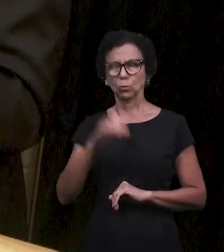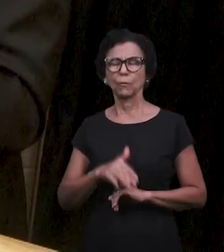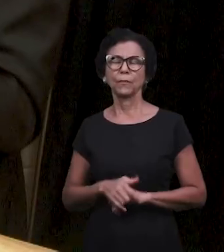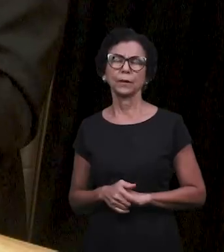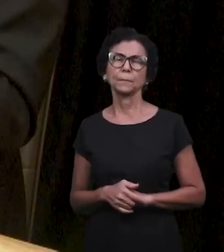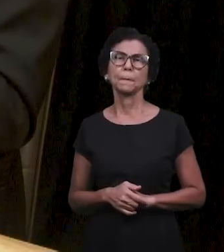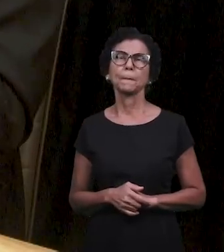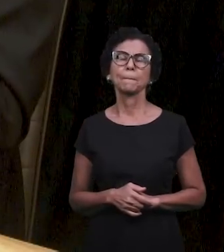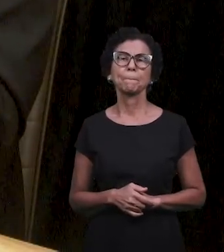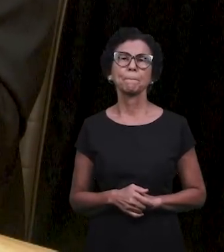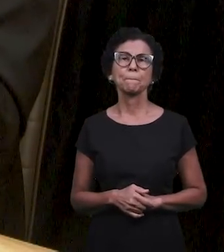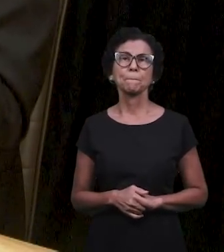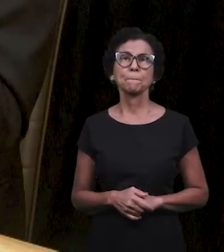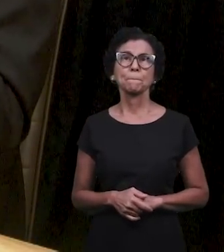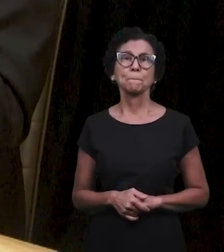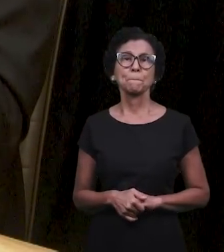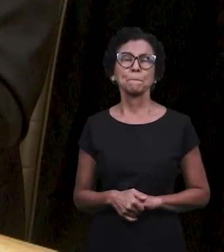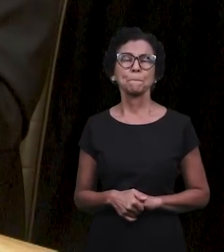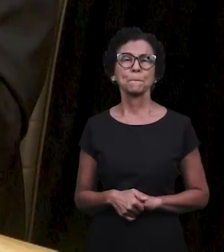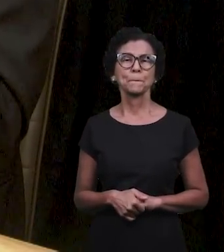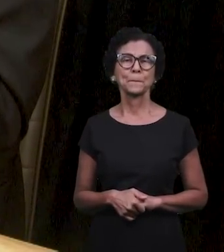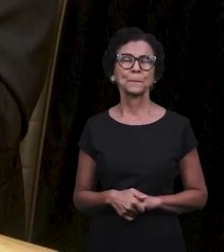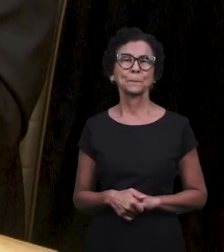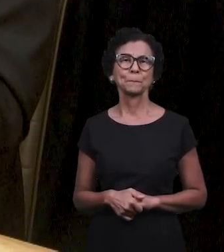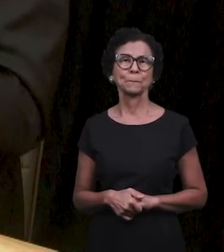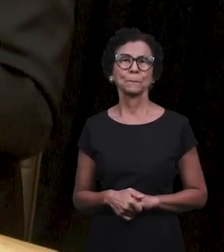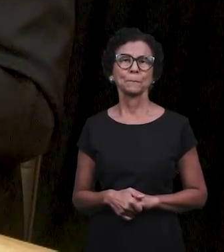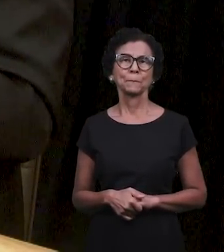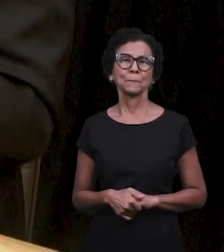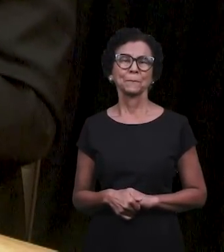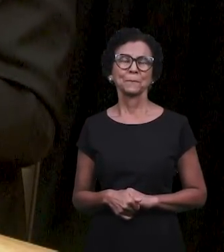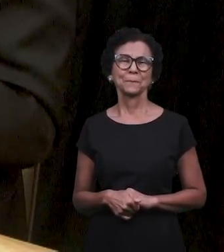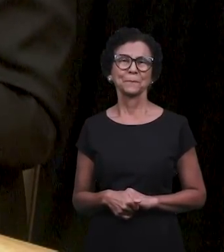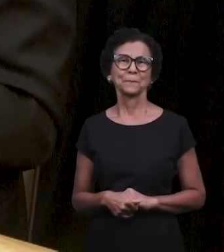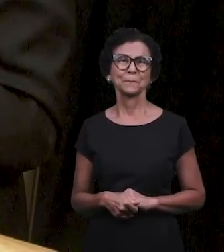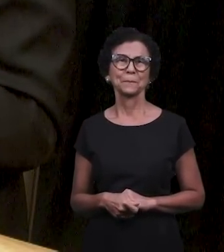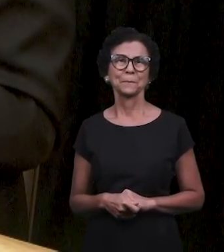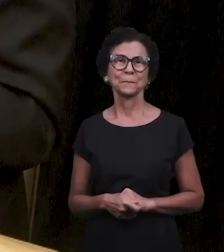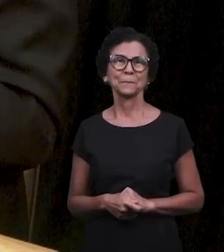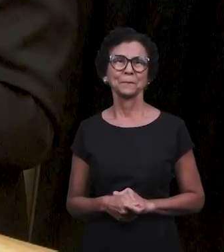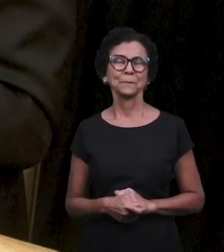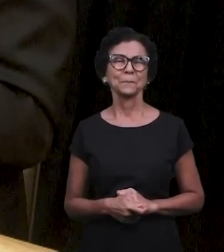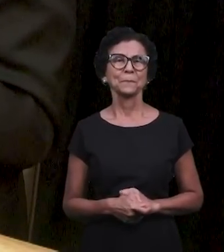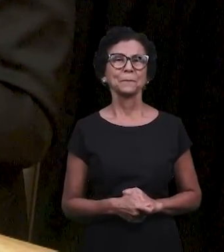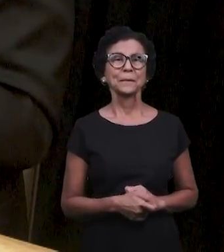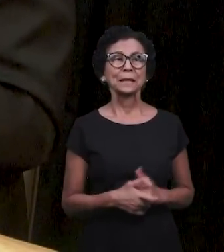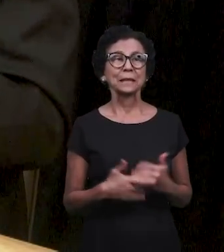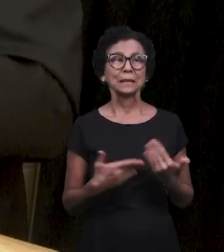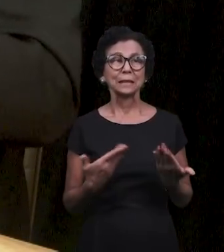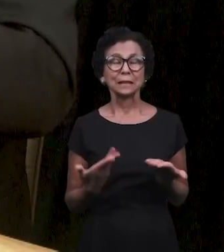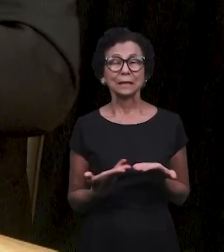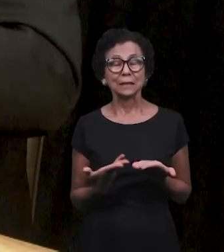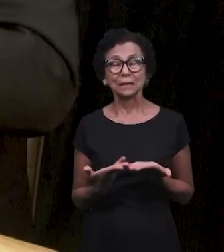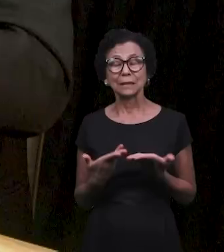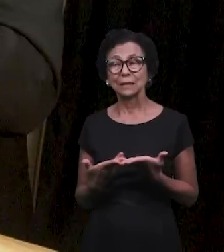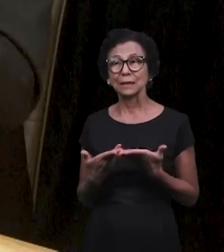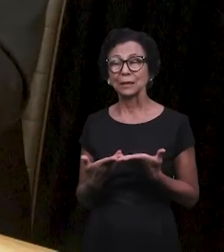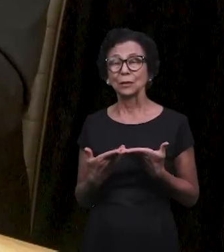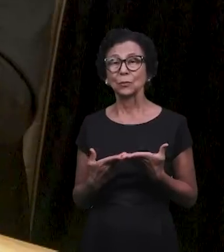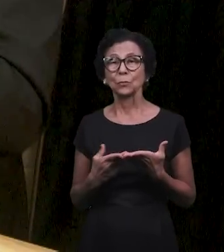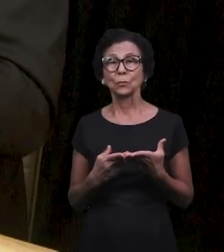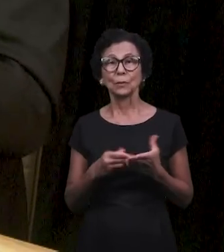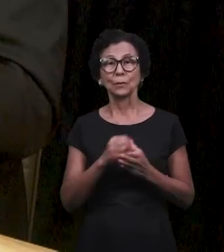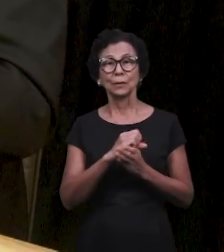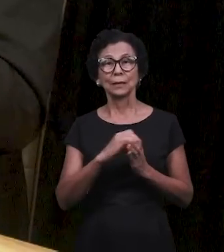esse caráter profético, ele é maravilhoso. Quando a gente vê a nossa vida hoje, a nossa caminhada, a forma com